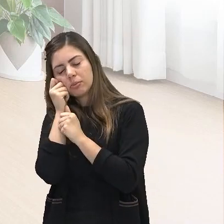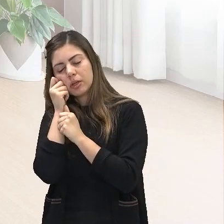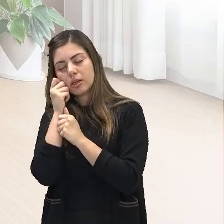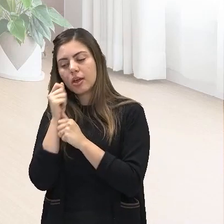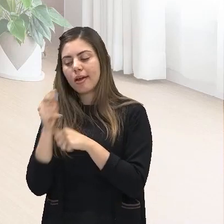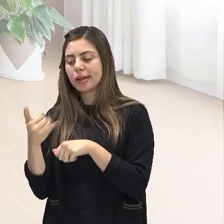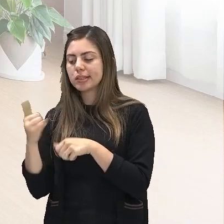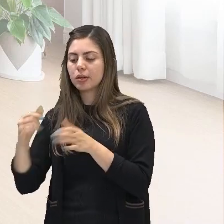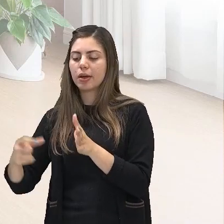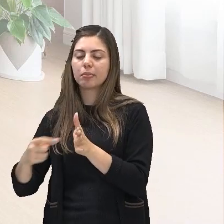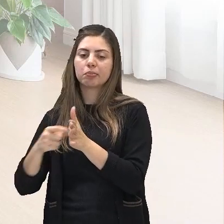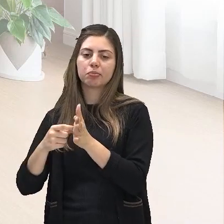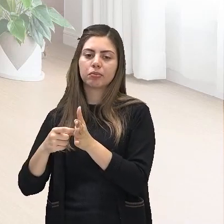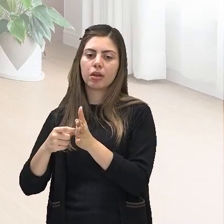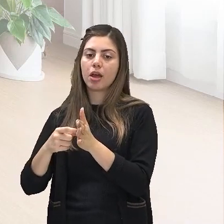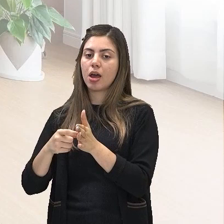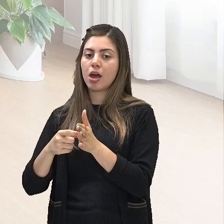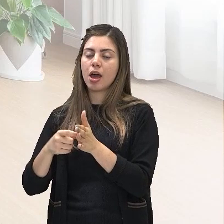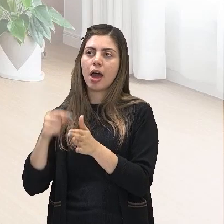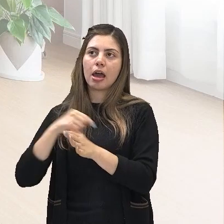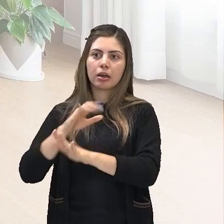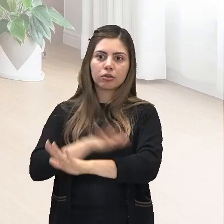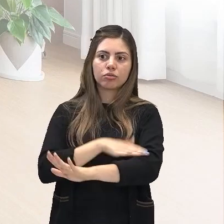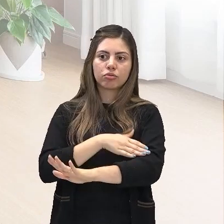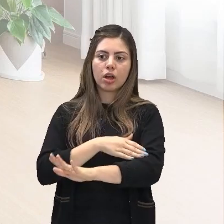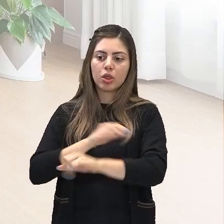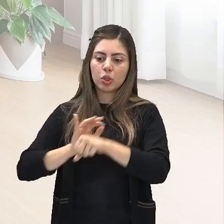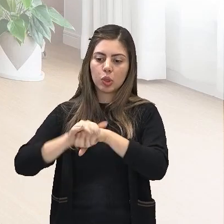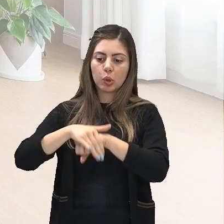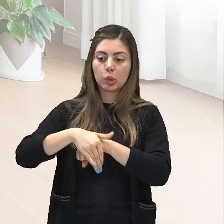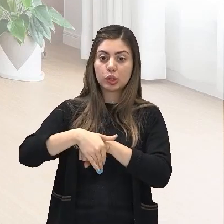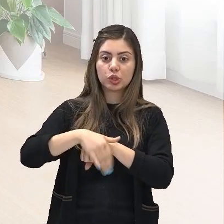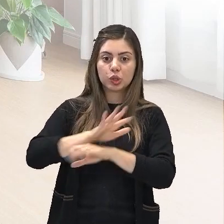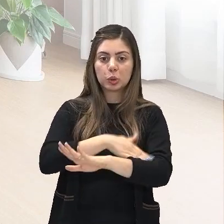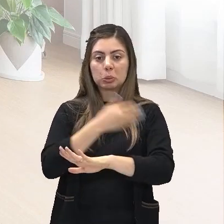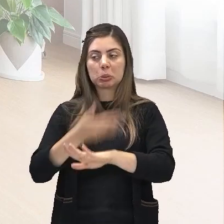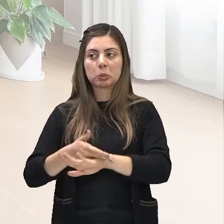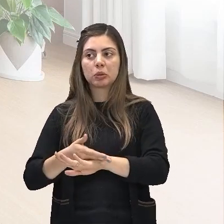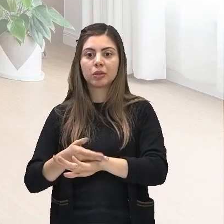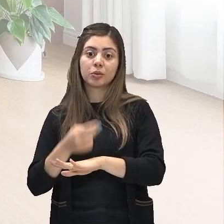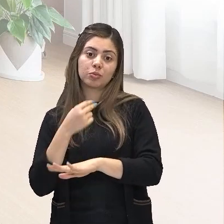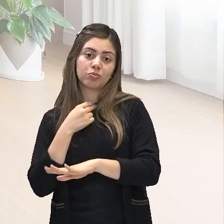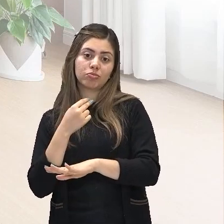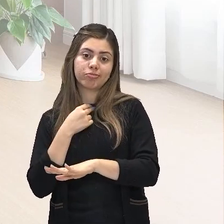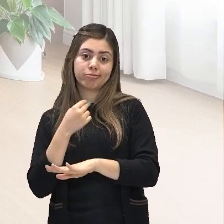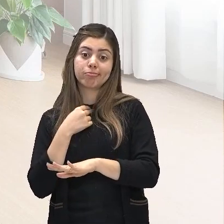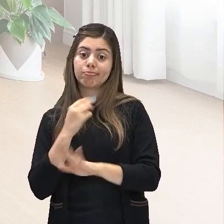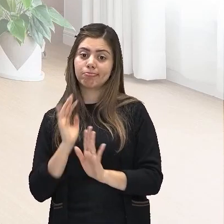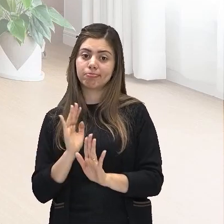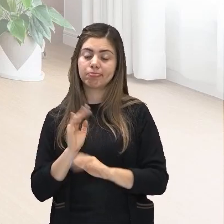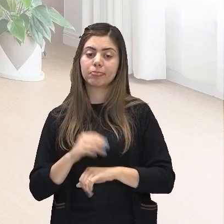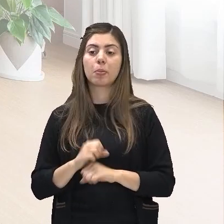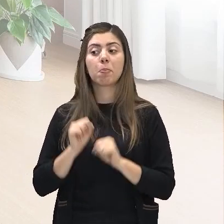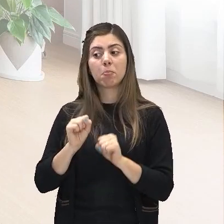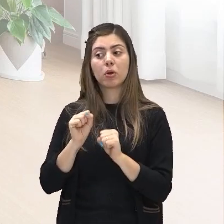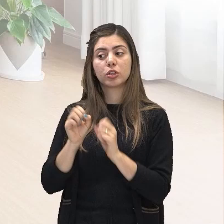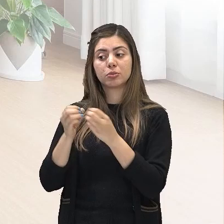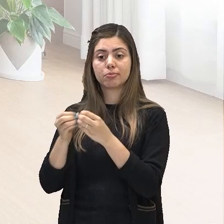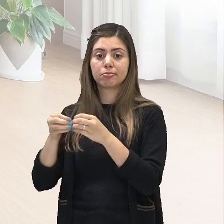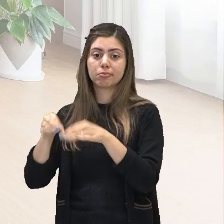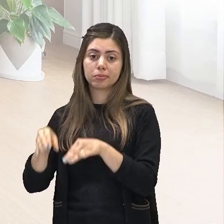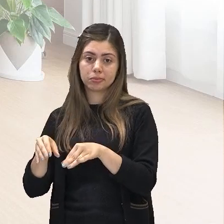Embora diga que muitos não param de estar consumindo energia, mas às vezes pode trazer algum tipo de dano, né? Até algum